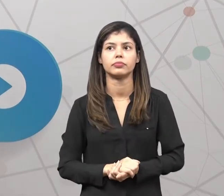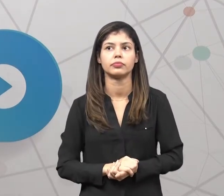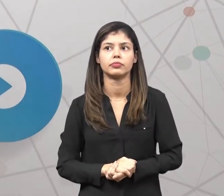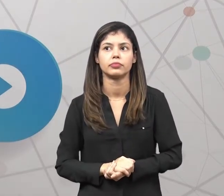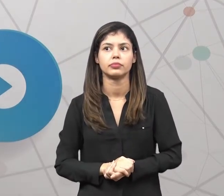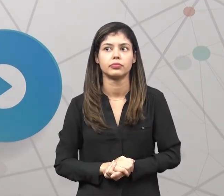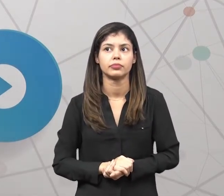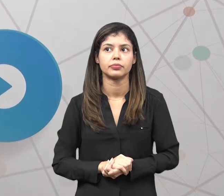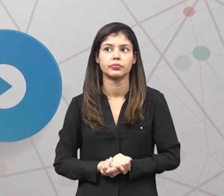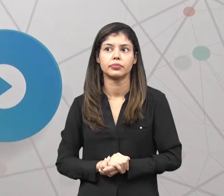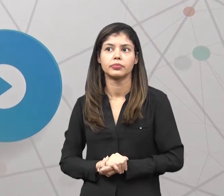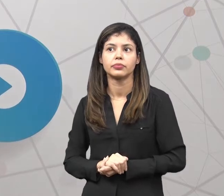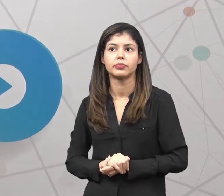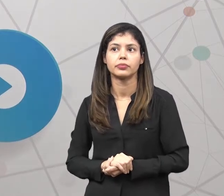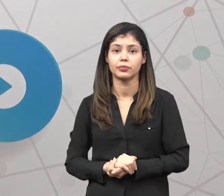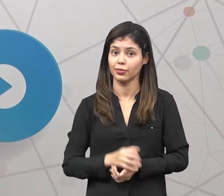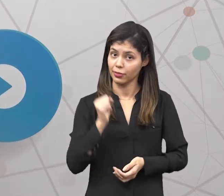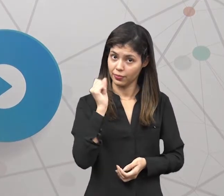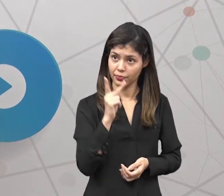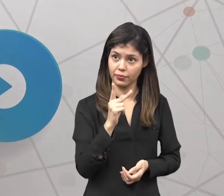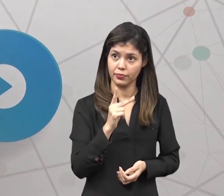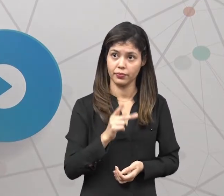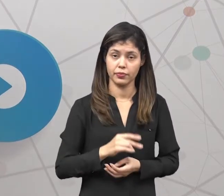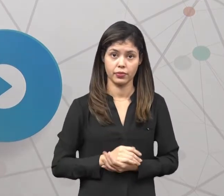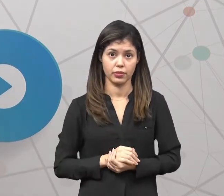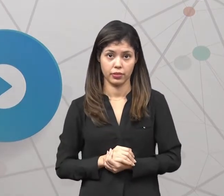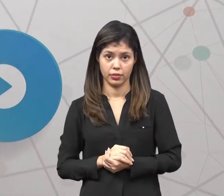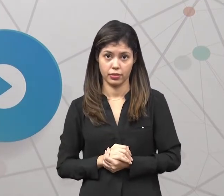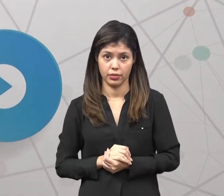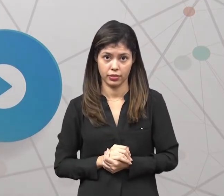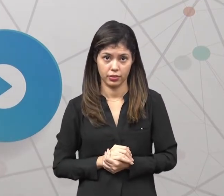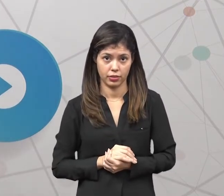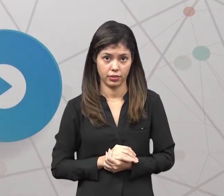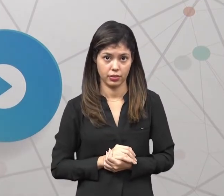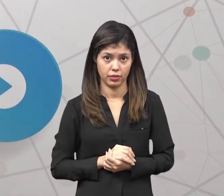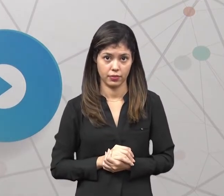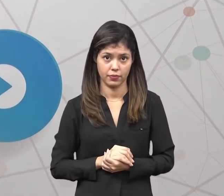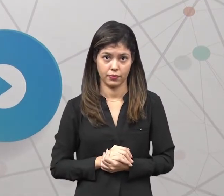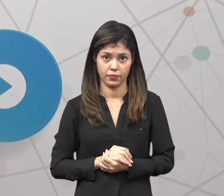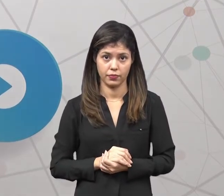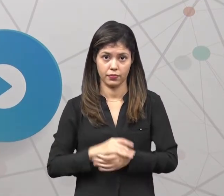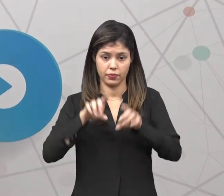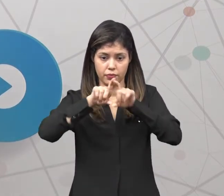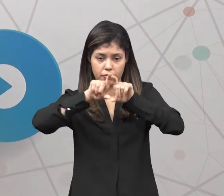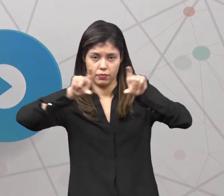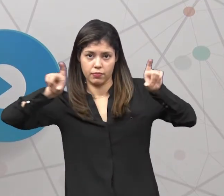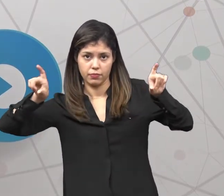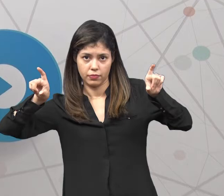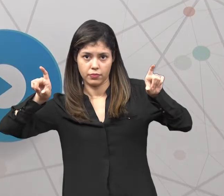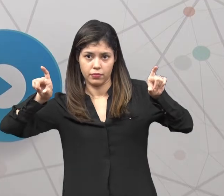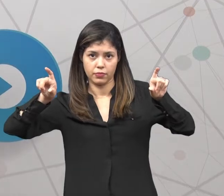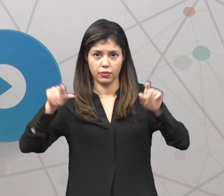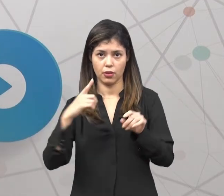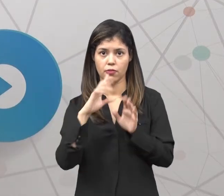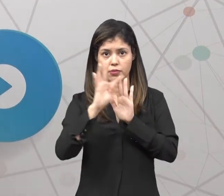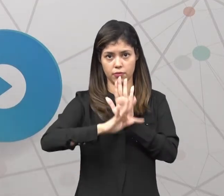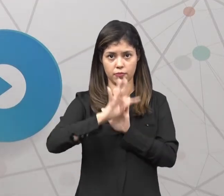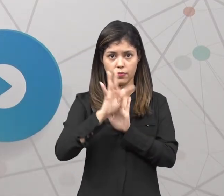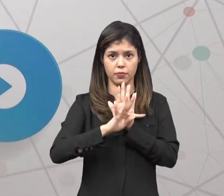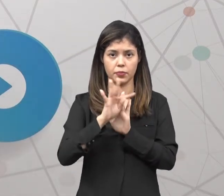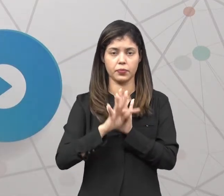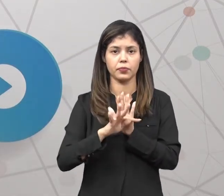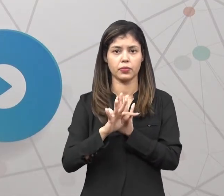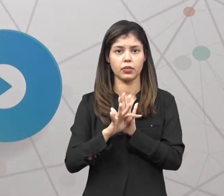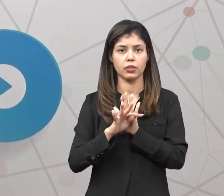Ok, crianças? Tudo certinho? Então, a tirinha, ela é um texto que